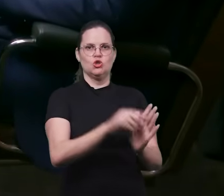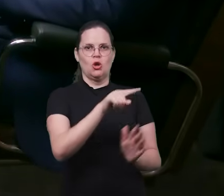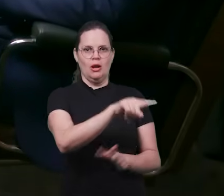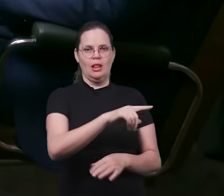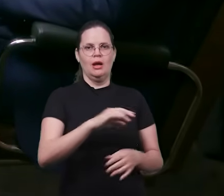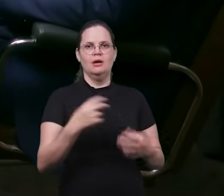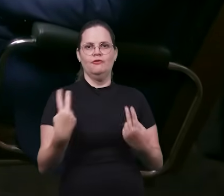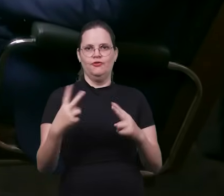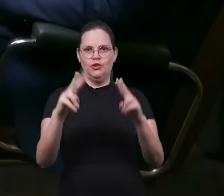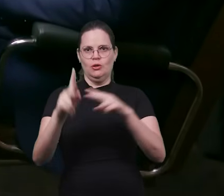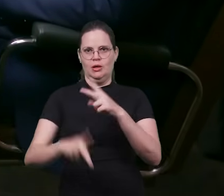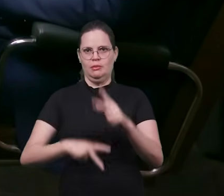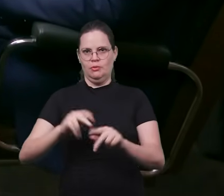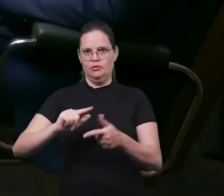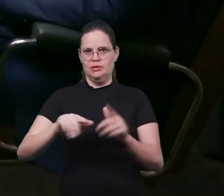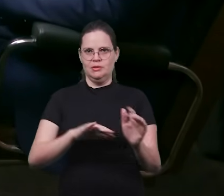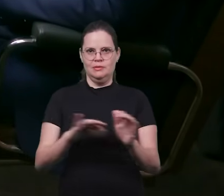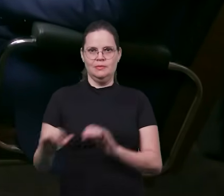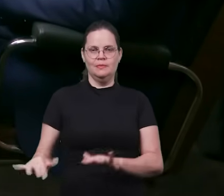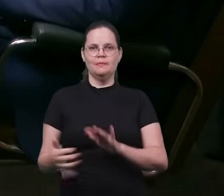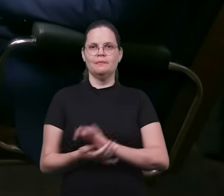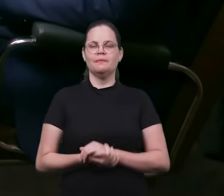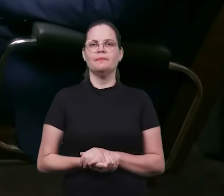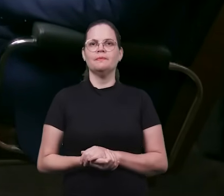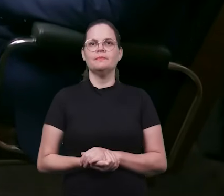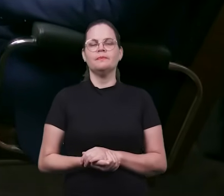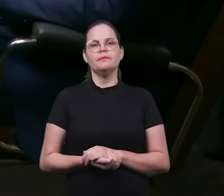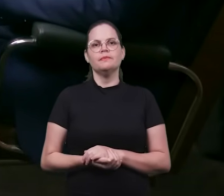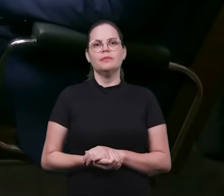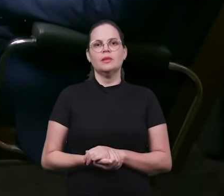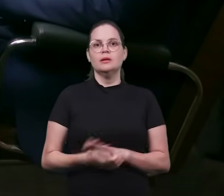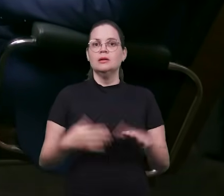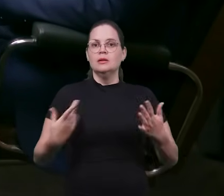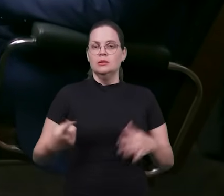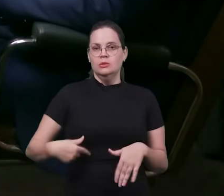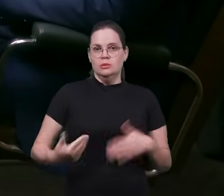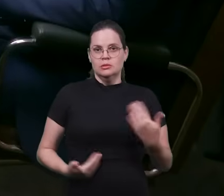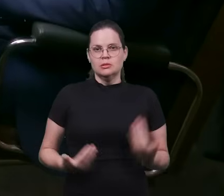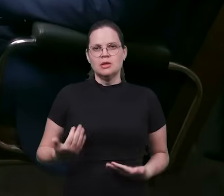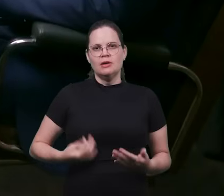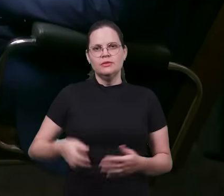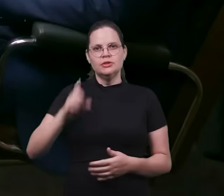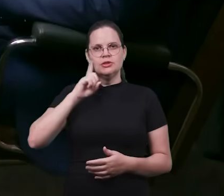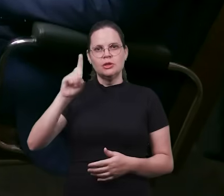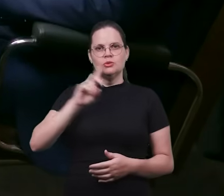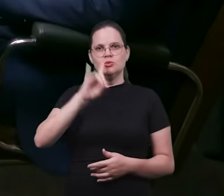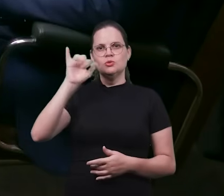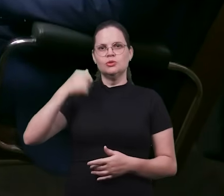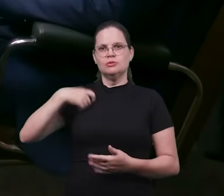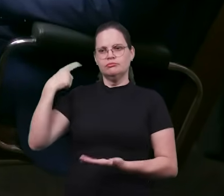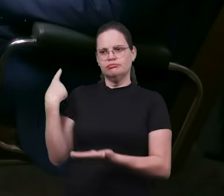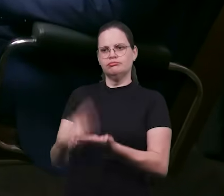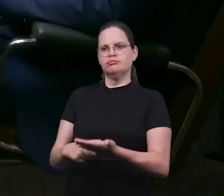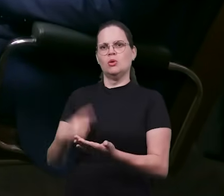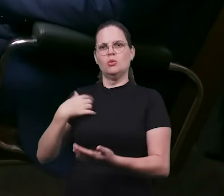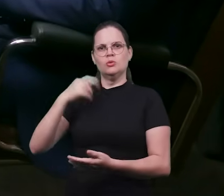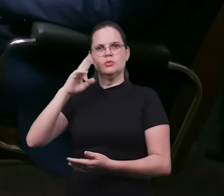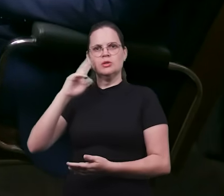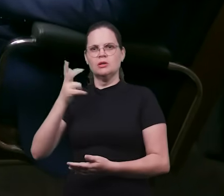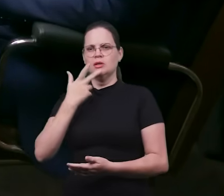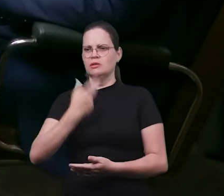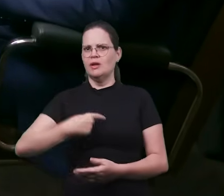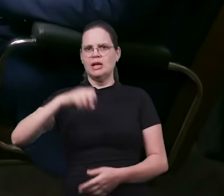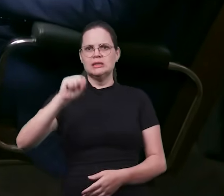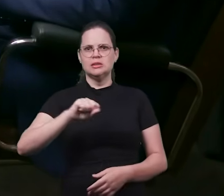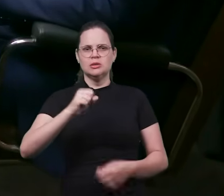A palavra do servo de Deus, ela precisa ser uma palavra firme. Sim, sim, não, não, né? Sim, não, não.